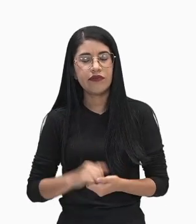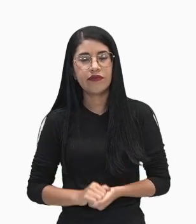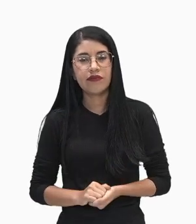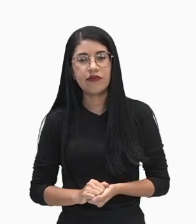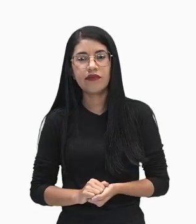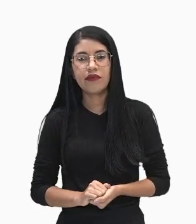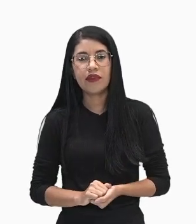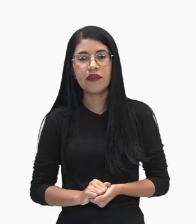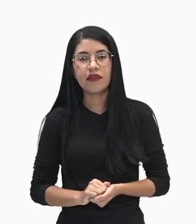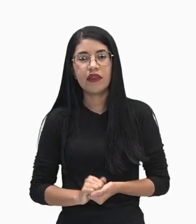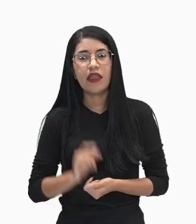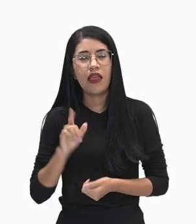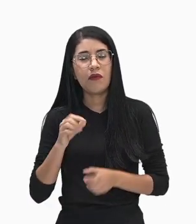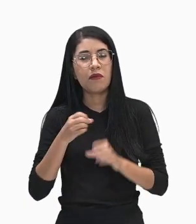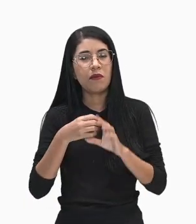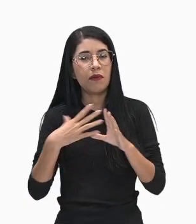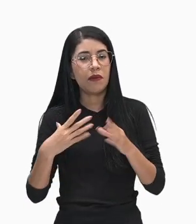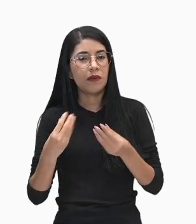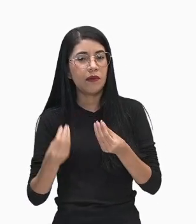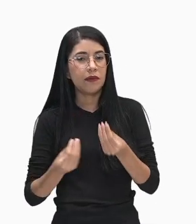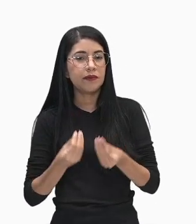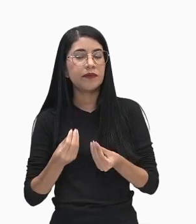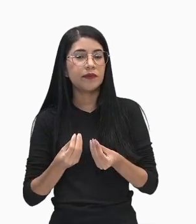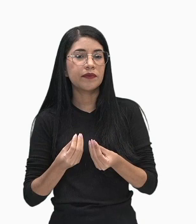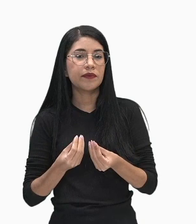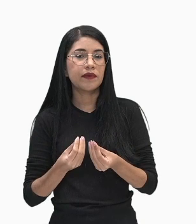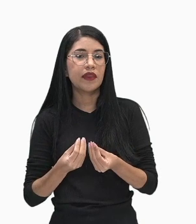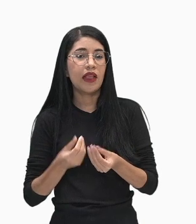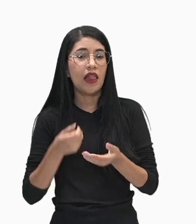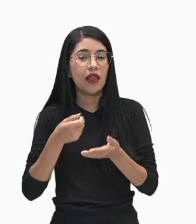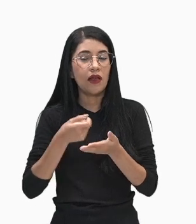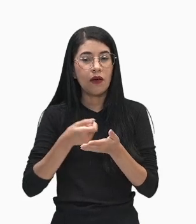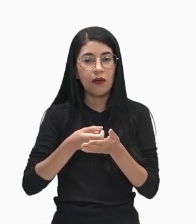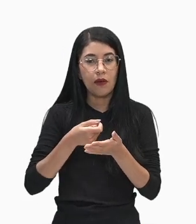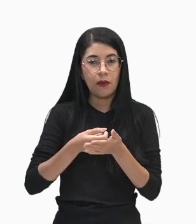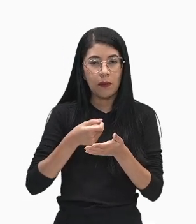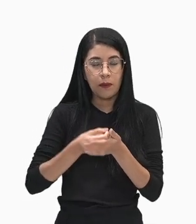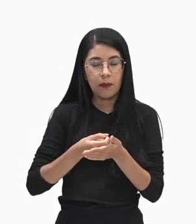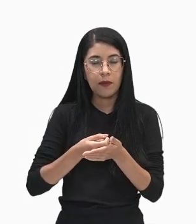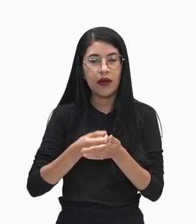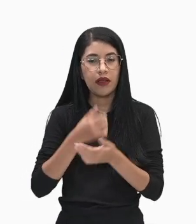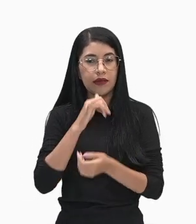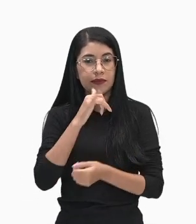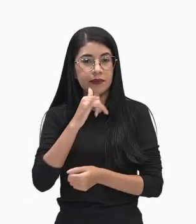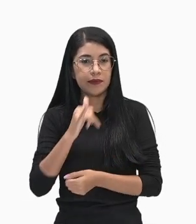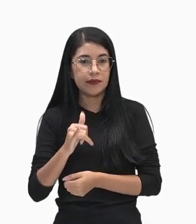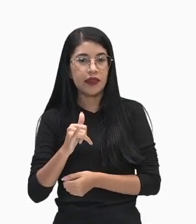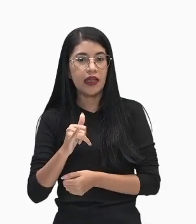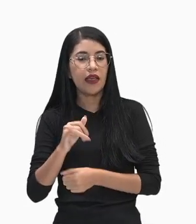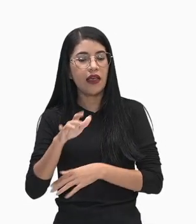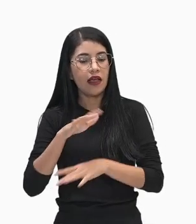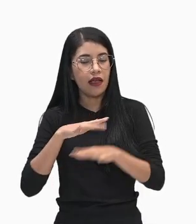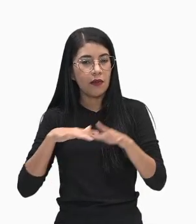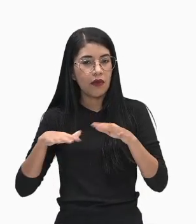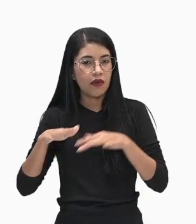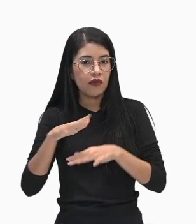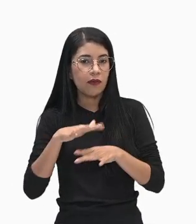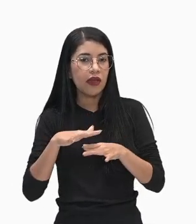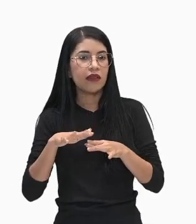uma grandeza que faz isso aqui, ó, ela obriga as cargas elétricas a se